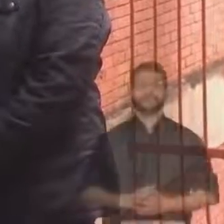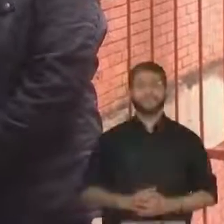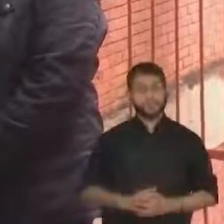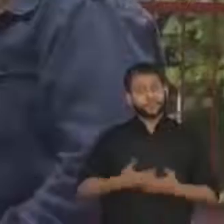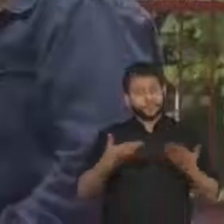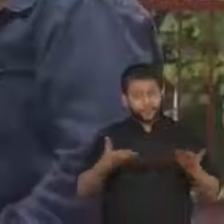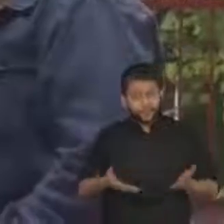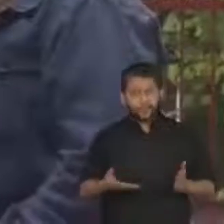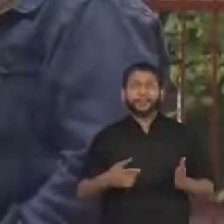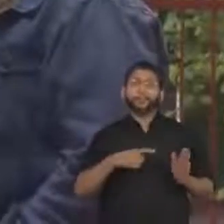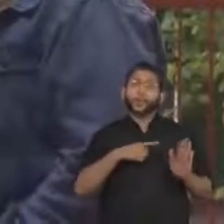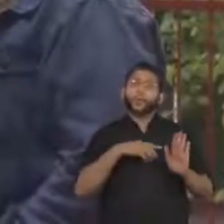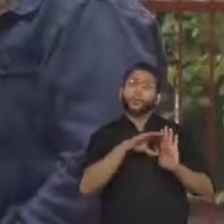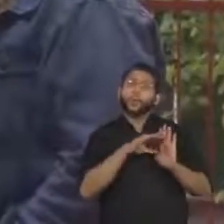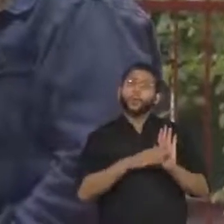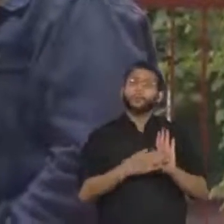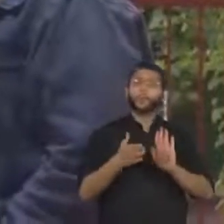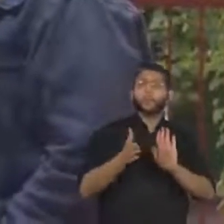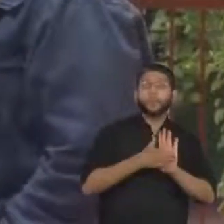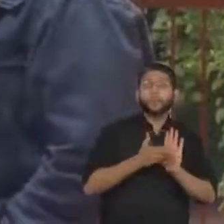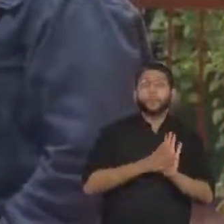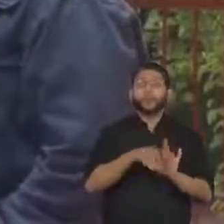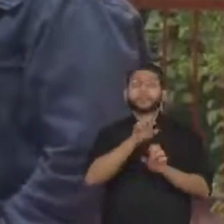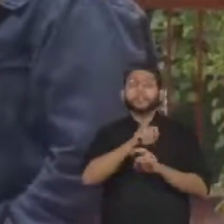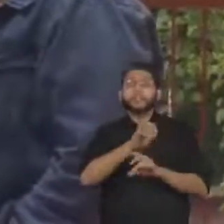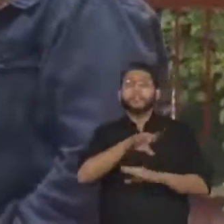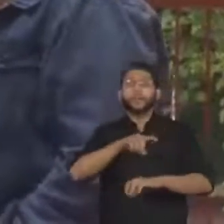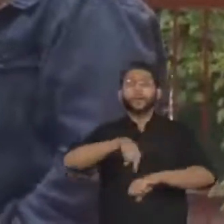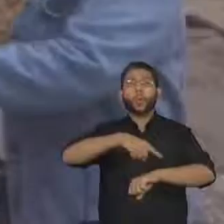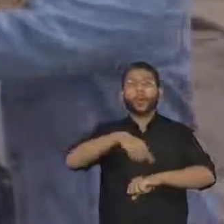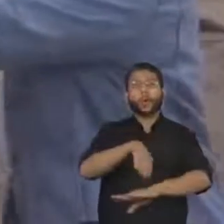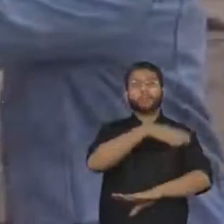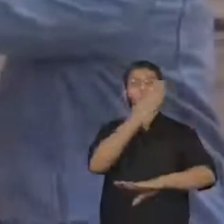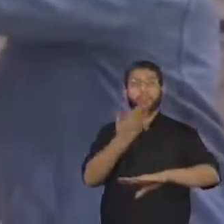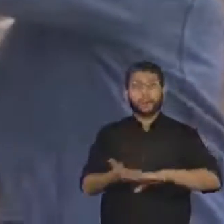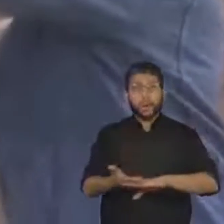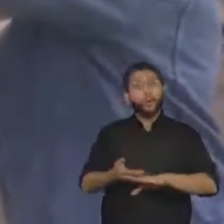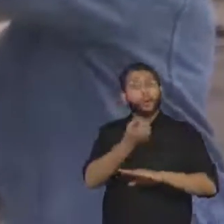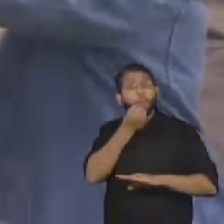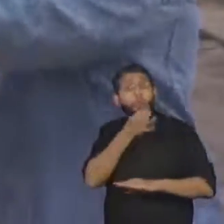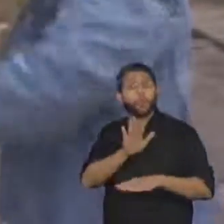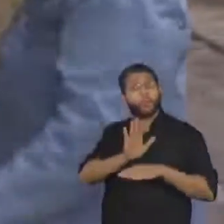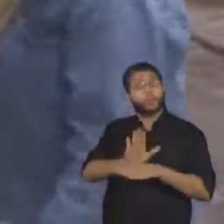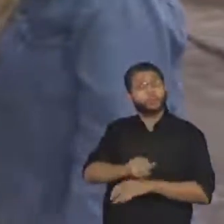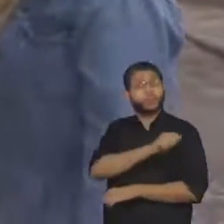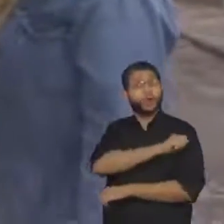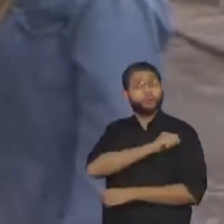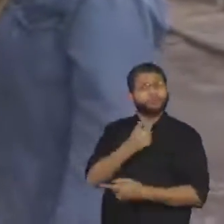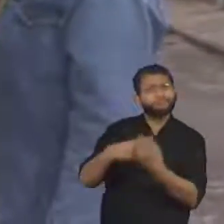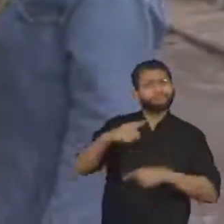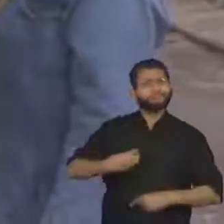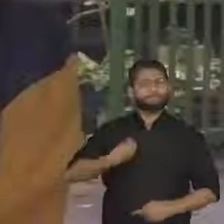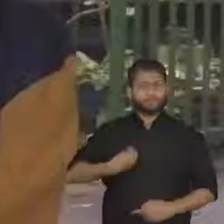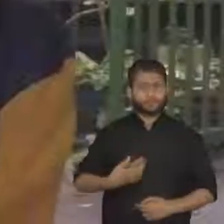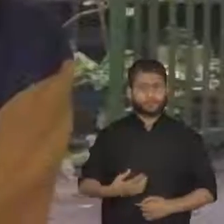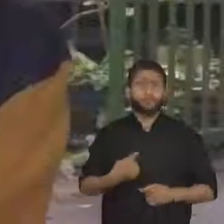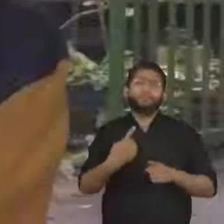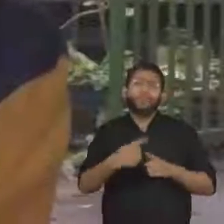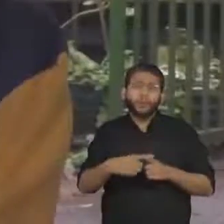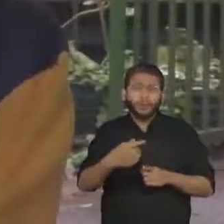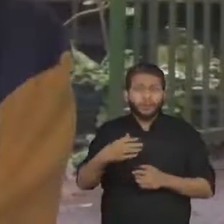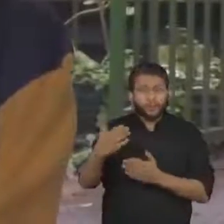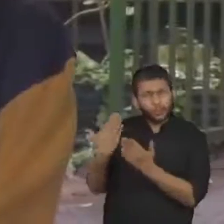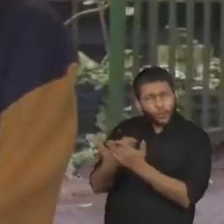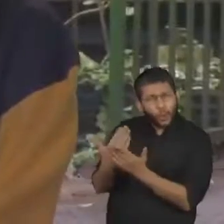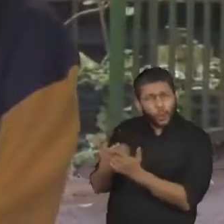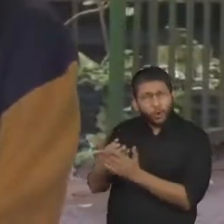O programa de ensino integral, ele oferece algumas mudanças na vida de um aluno. Então, a gente coloca o ser humano numa sociedade,